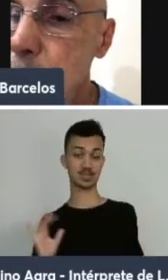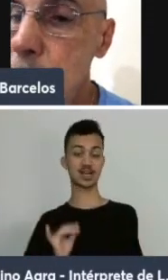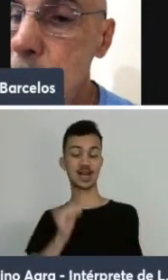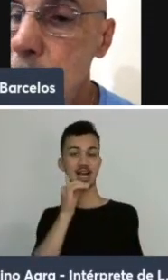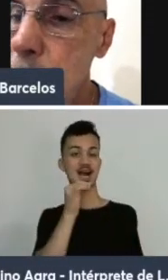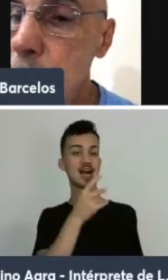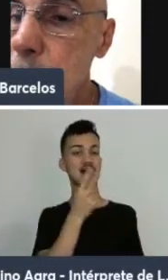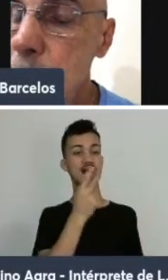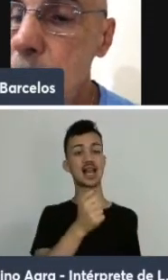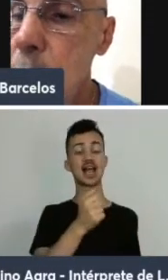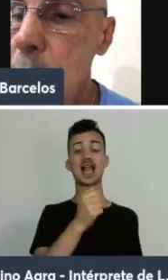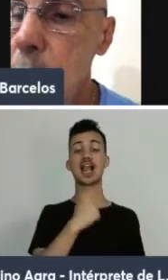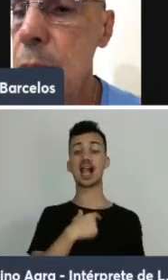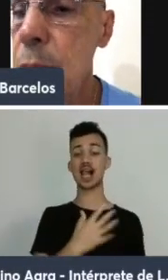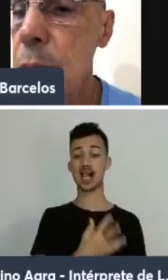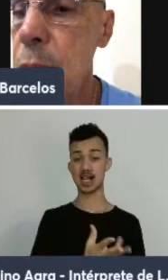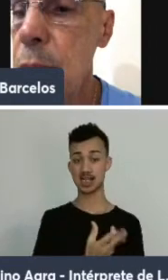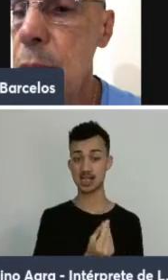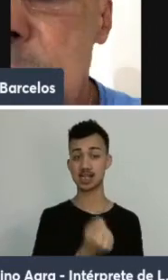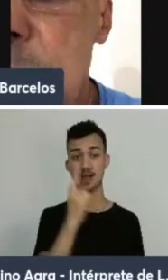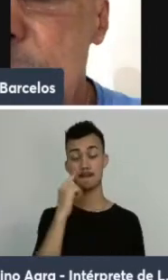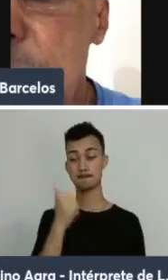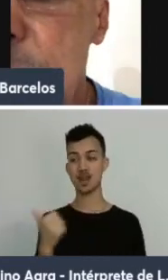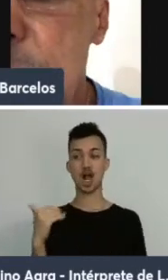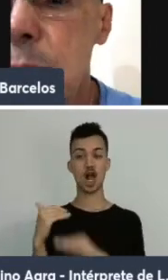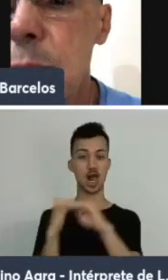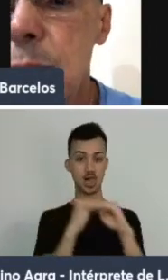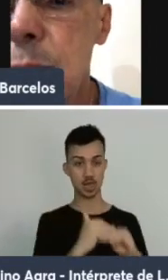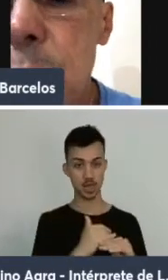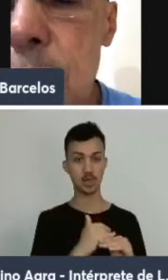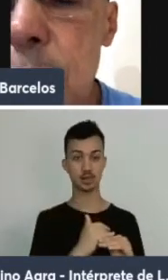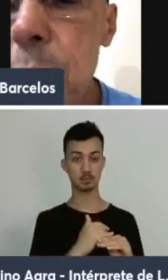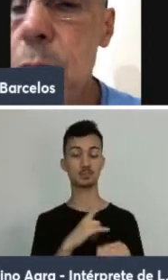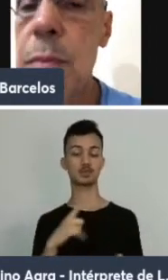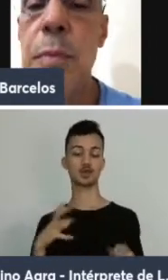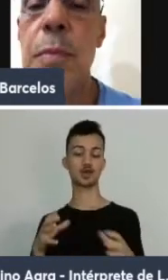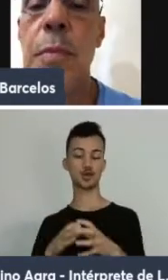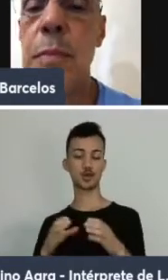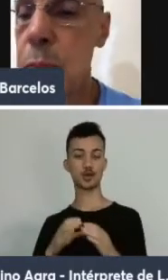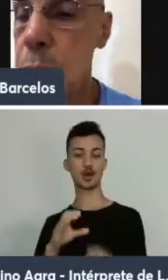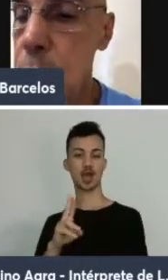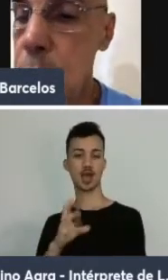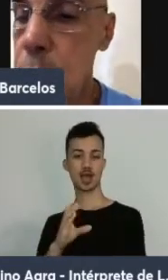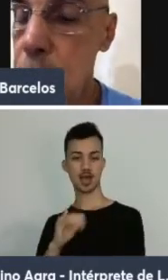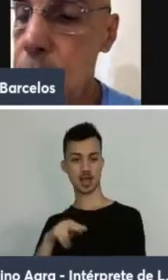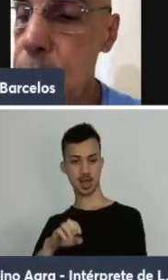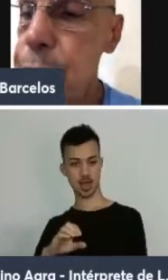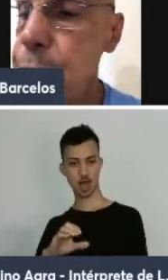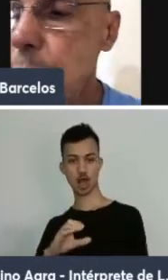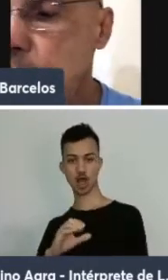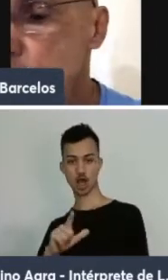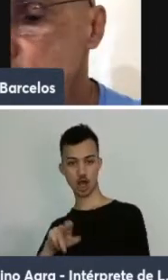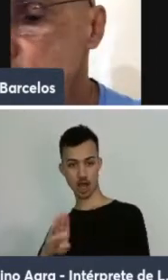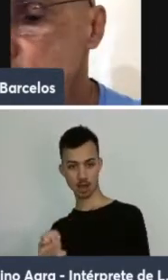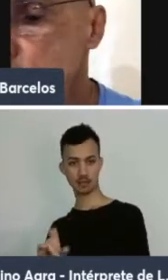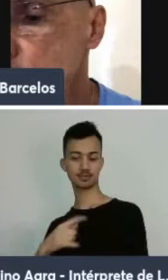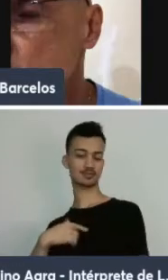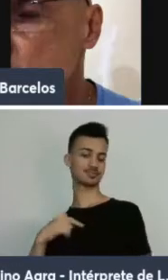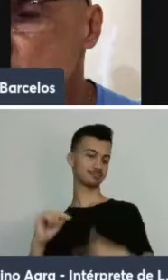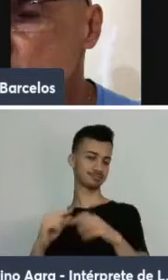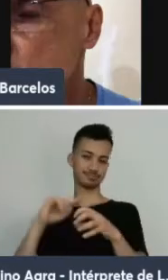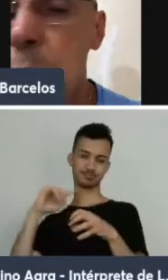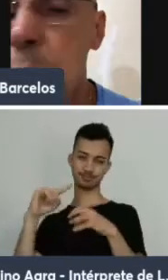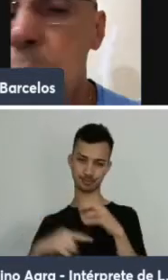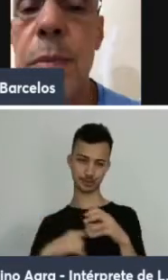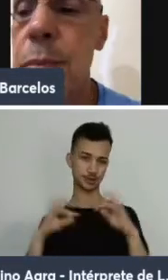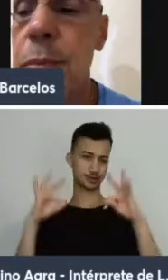as melhores coisas de qualidade, a gente tinha o cineclube, que vinham os trabalhos internacionais, mesmo